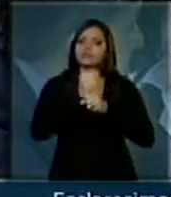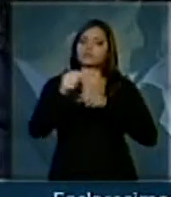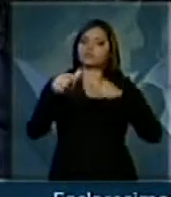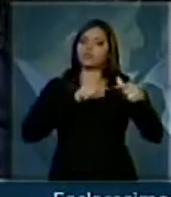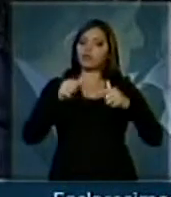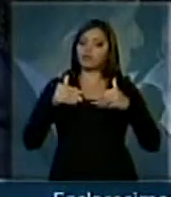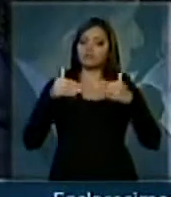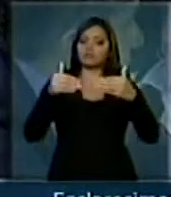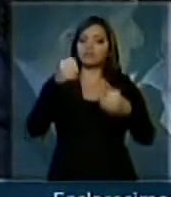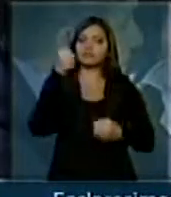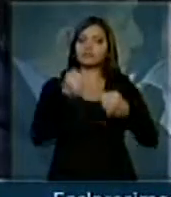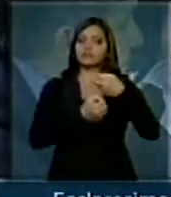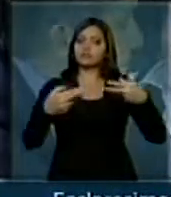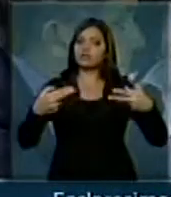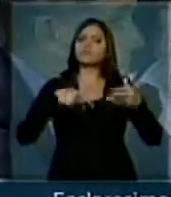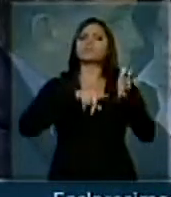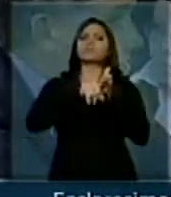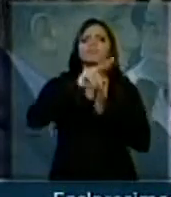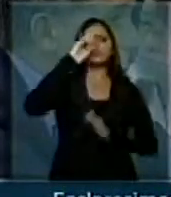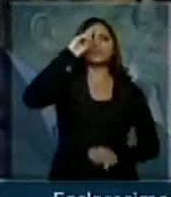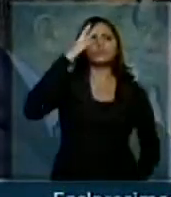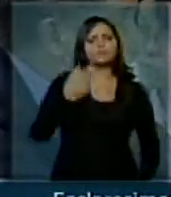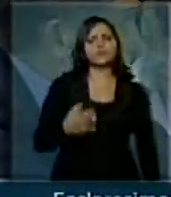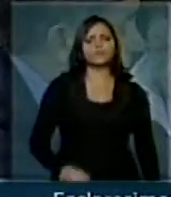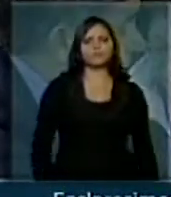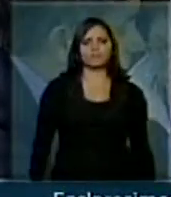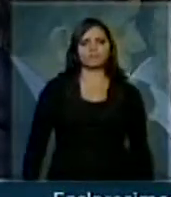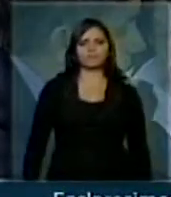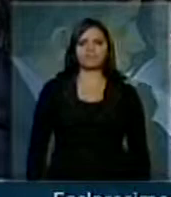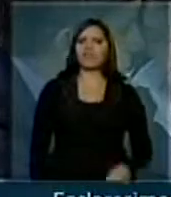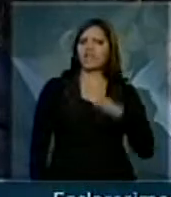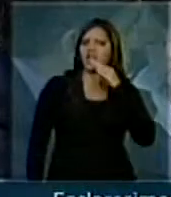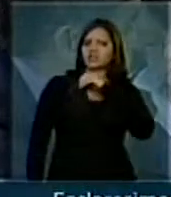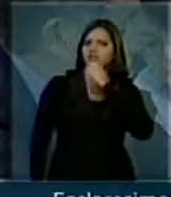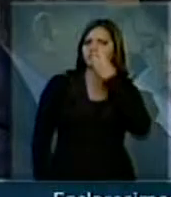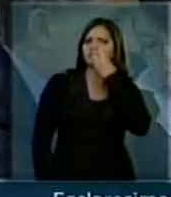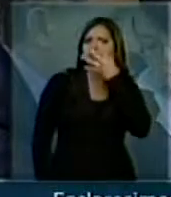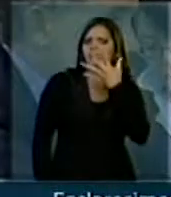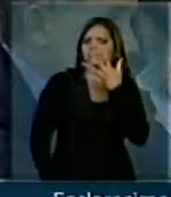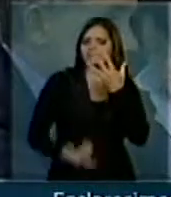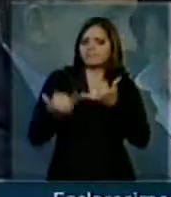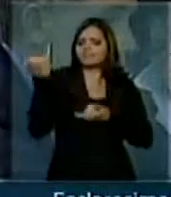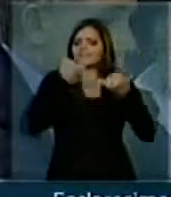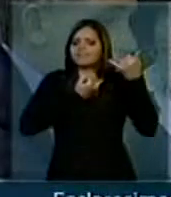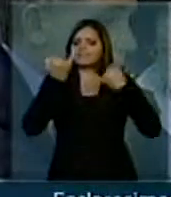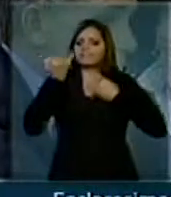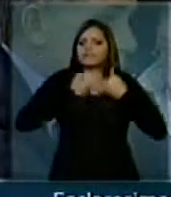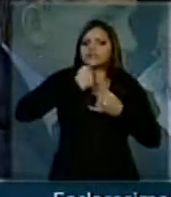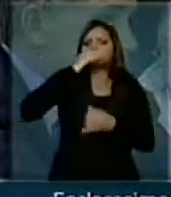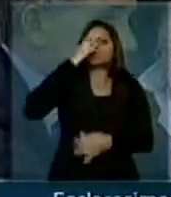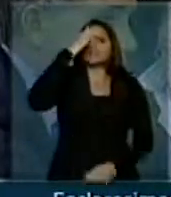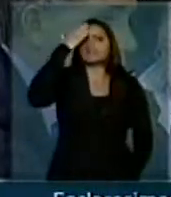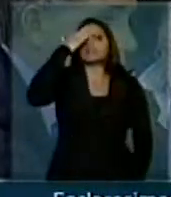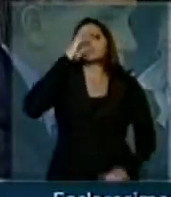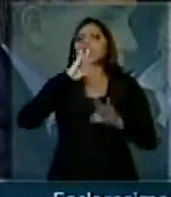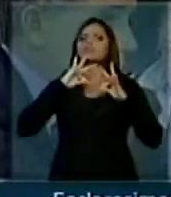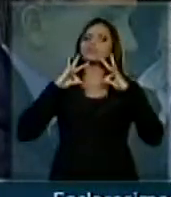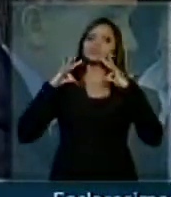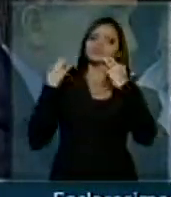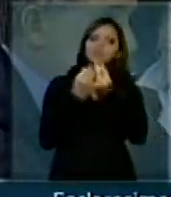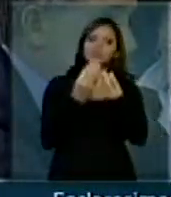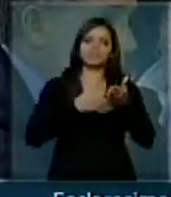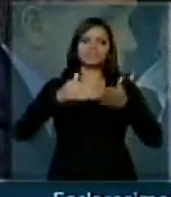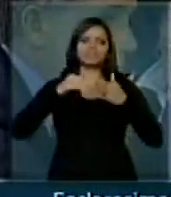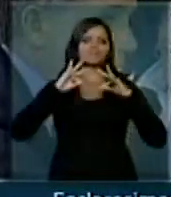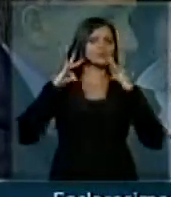pasta, se Vossa Excelência se considera bem informado, né, nesse momento, na plenitude